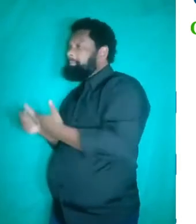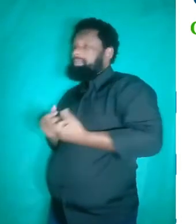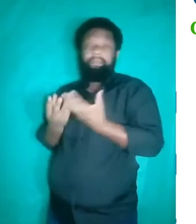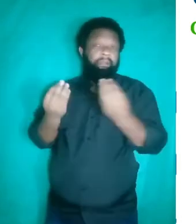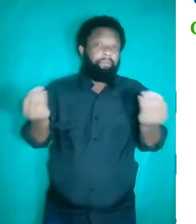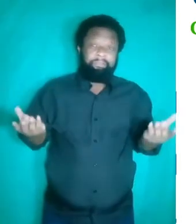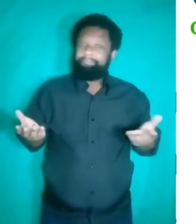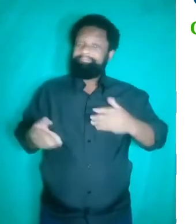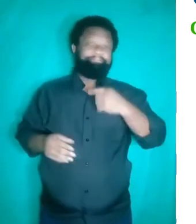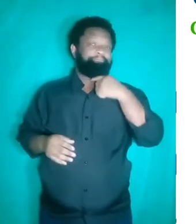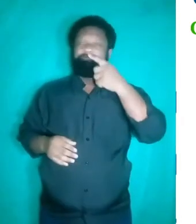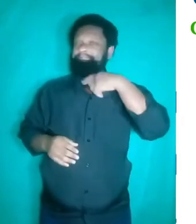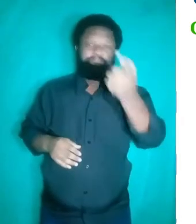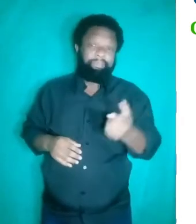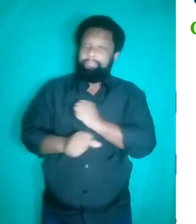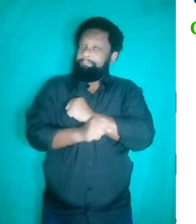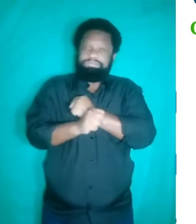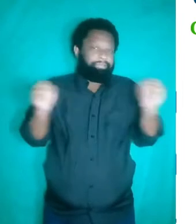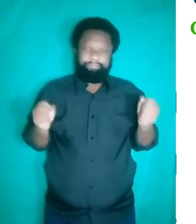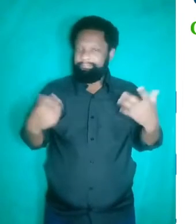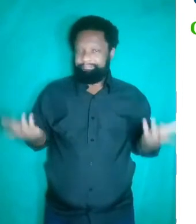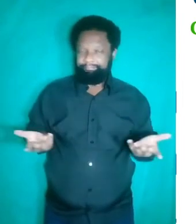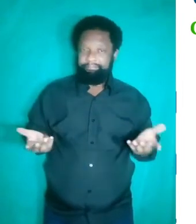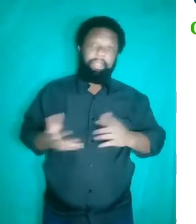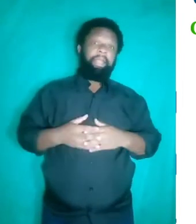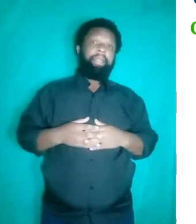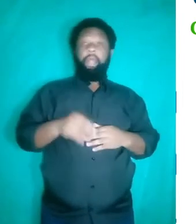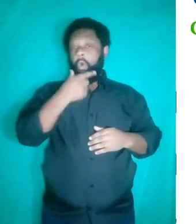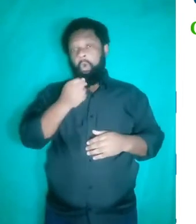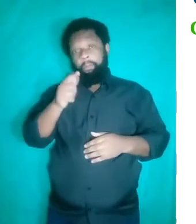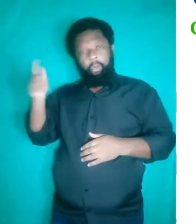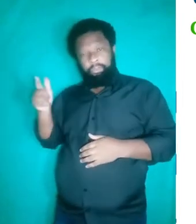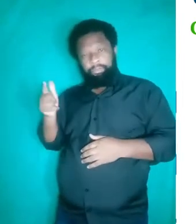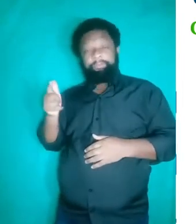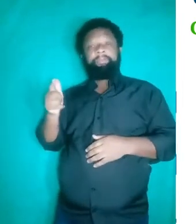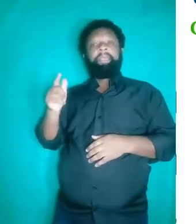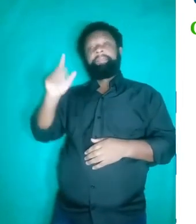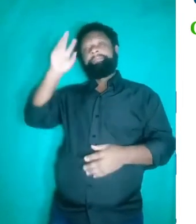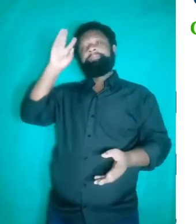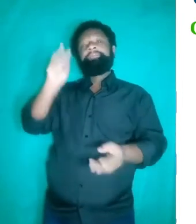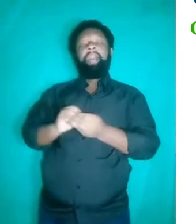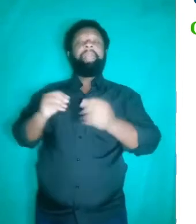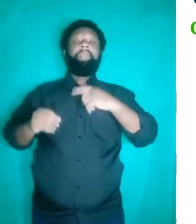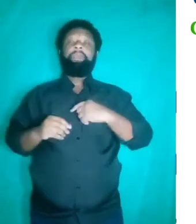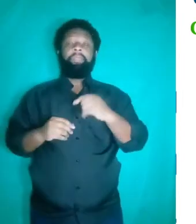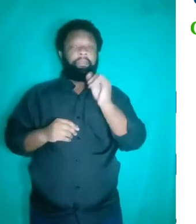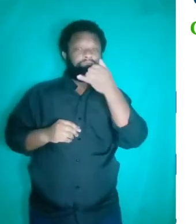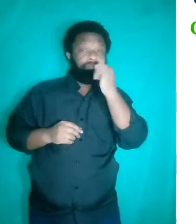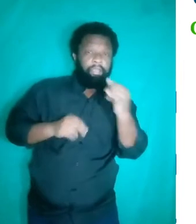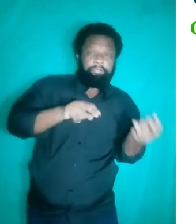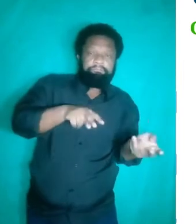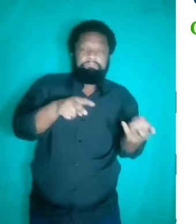você ter uma mini hidrelétrica em cada lugar do país. Seria simplesmente surreal. E aí Tesla propõe o seguinte: existe